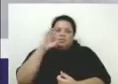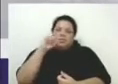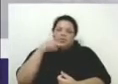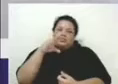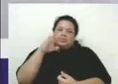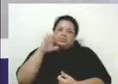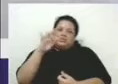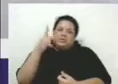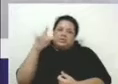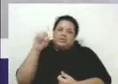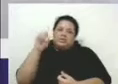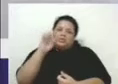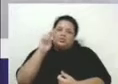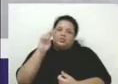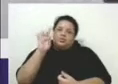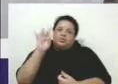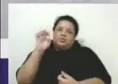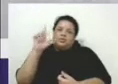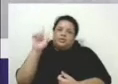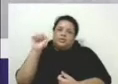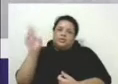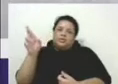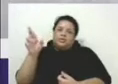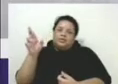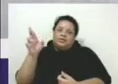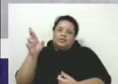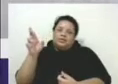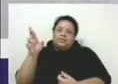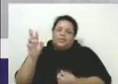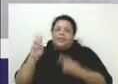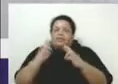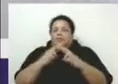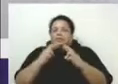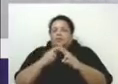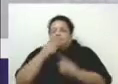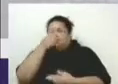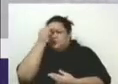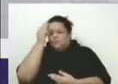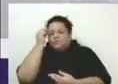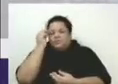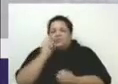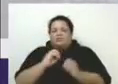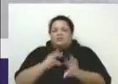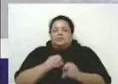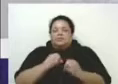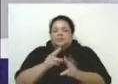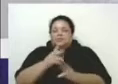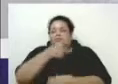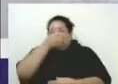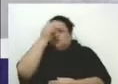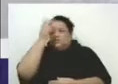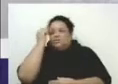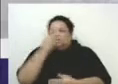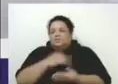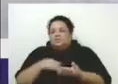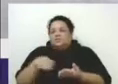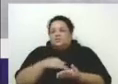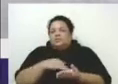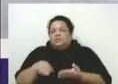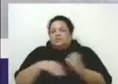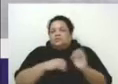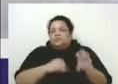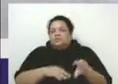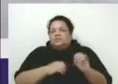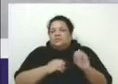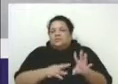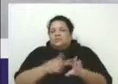Quando nós vimos que nem a rede municipal de ensino, Prefeitura, Secretaria Municipal, disse que não tem vaga